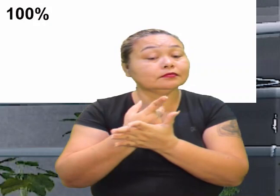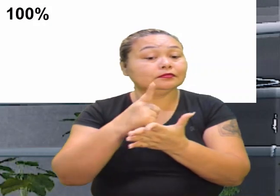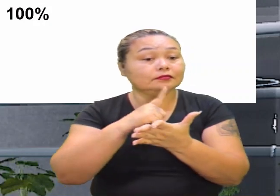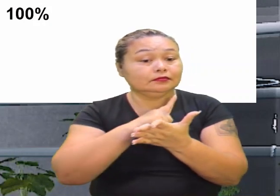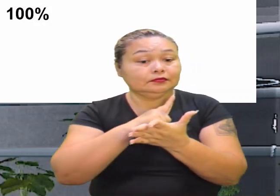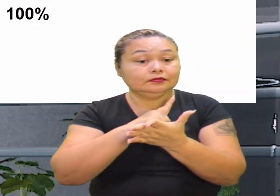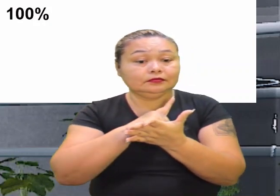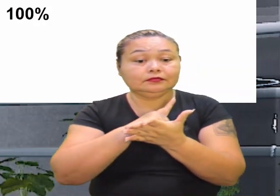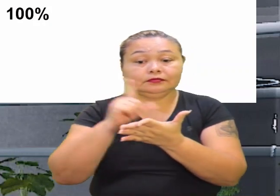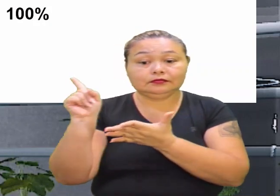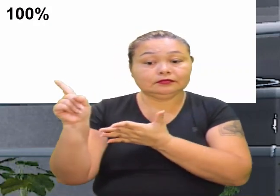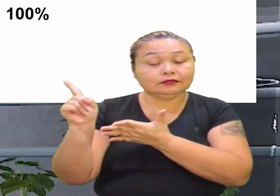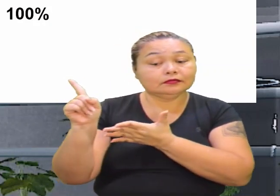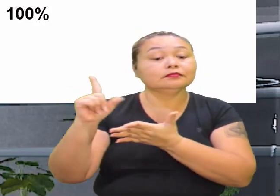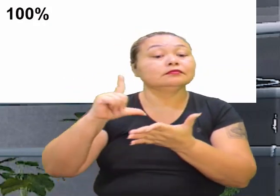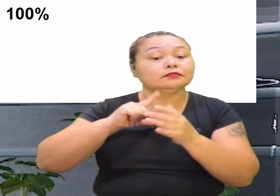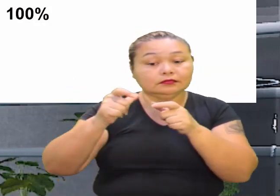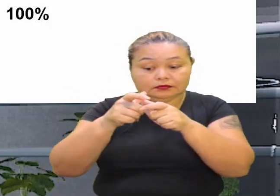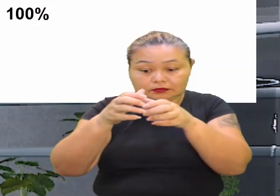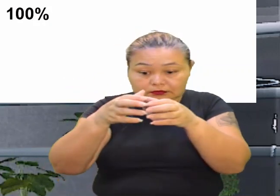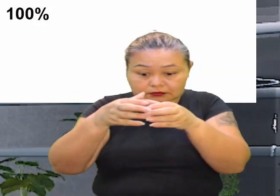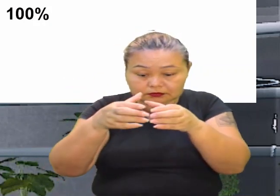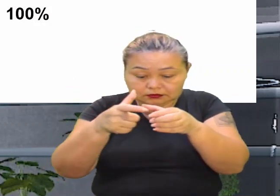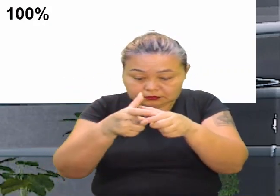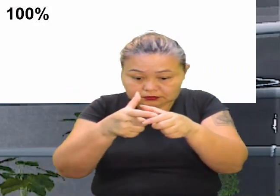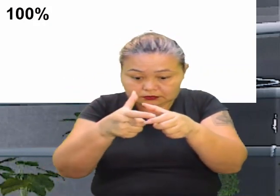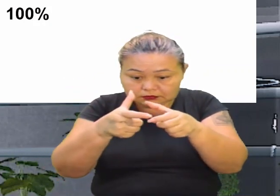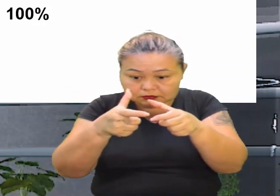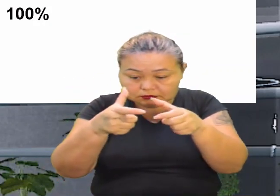uma proporção